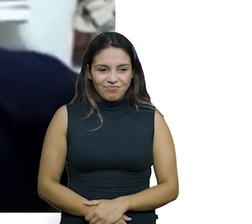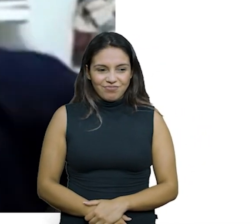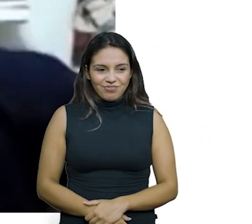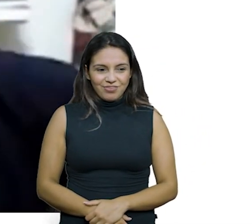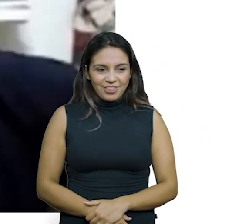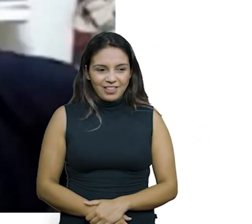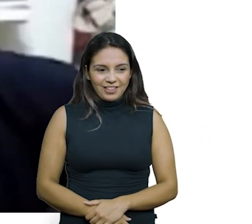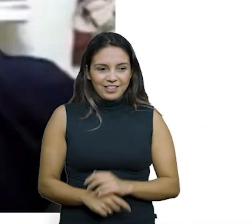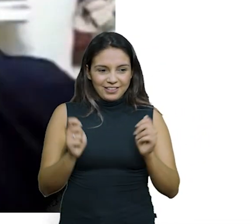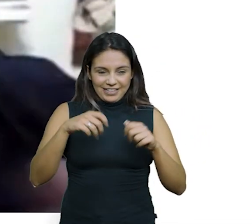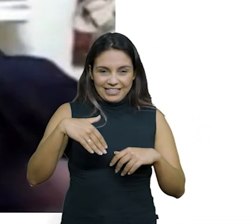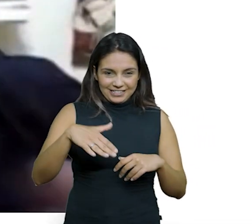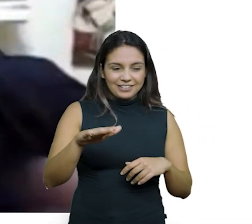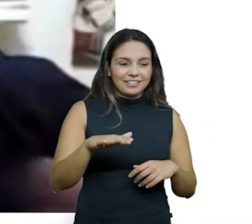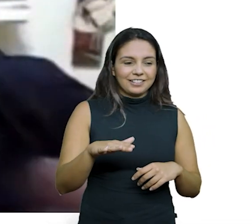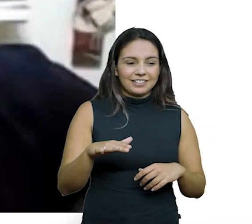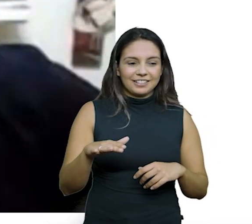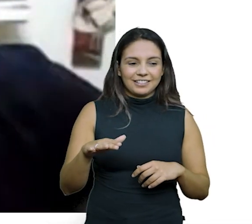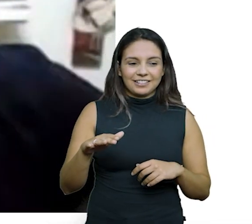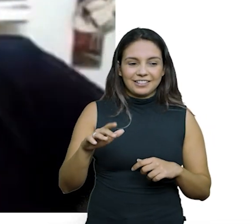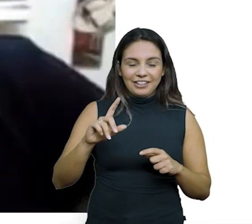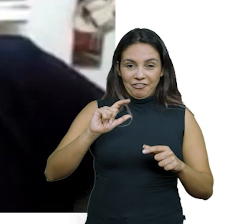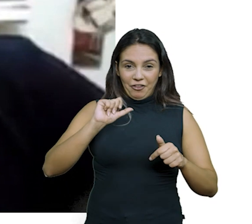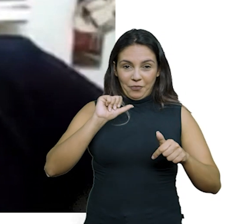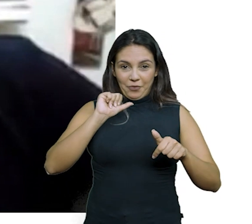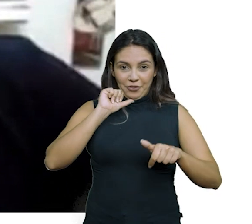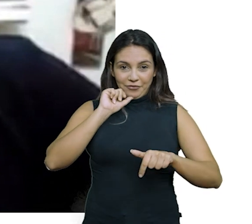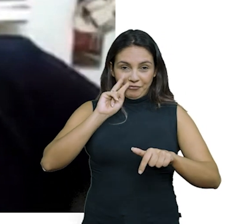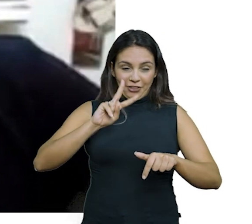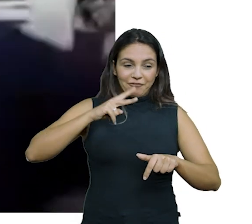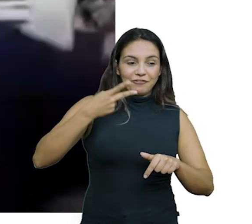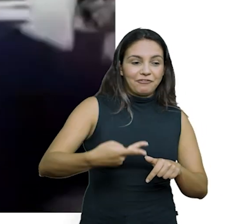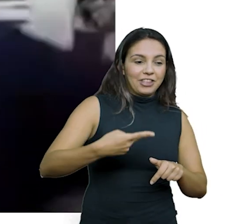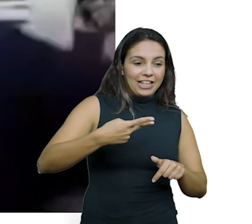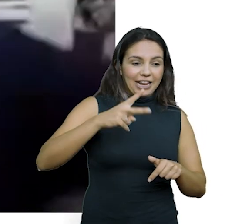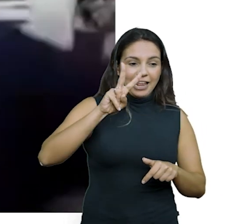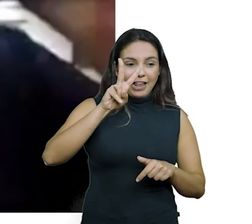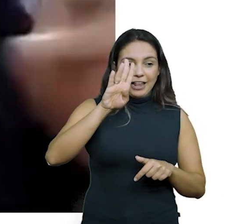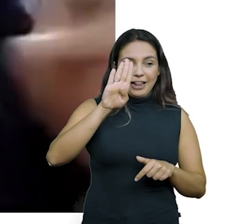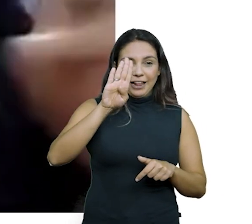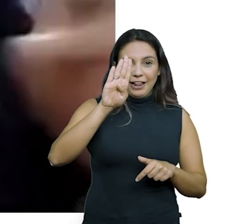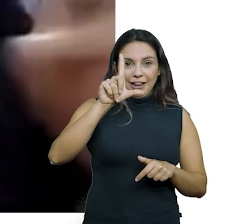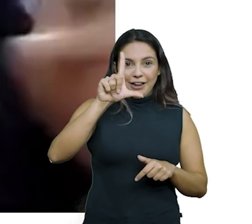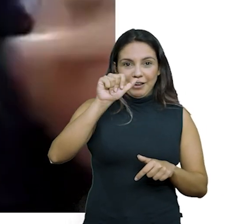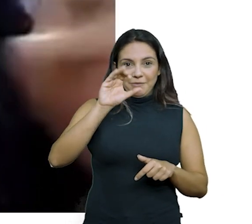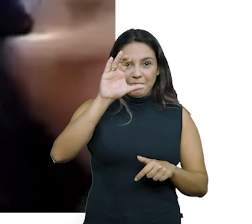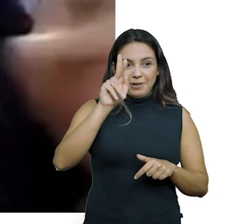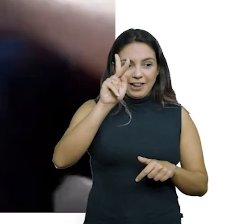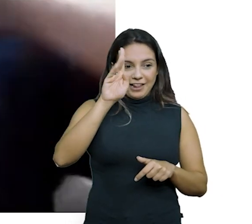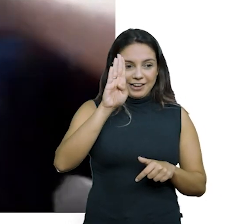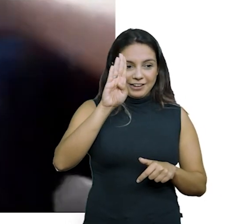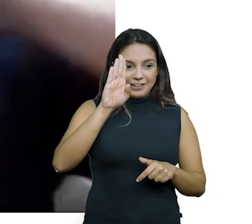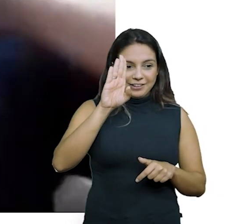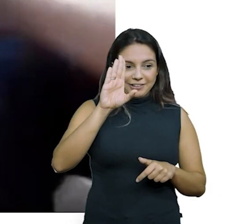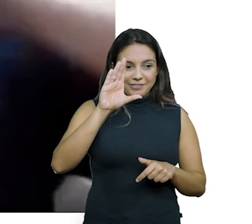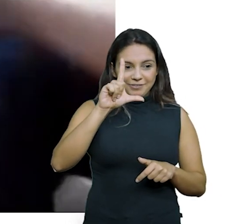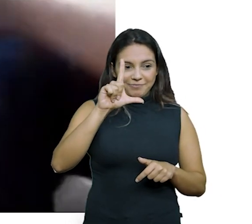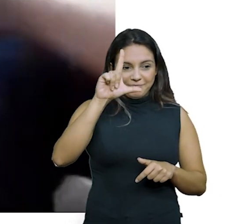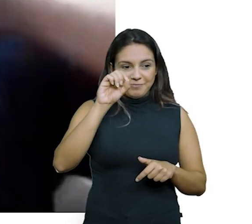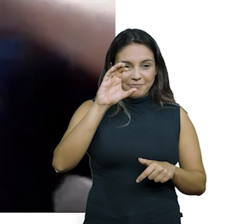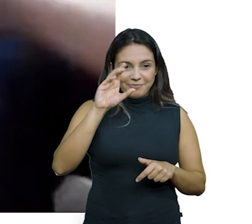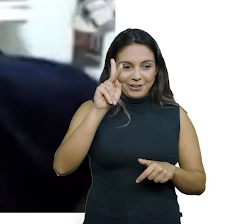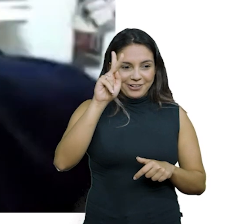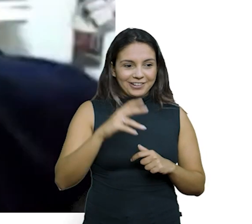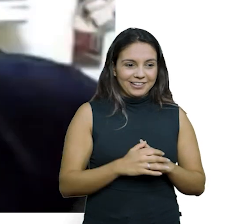Dá para sair assim? Aí a solução é virar um black block. Rafael mostra como usa uma bandana para cobrir a máscara